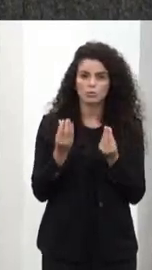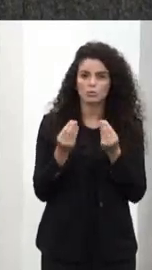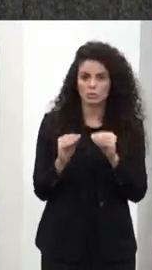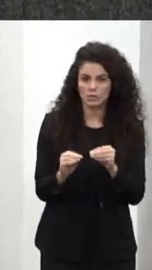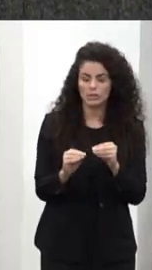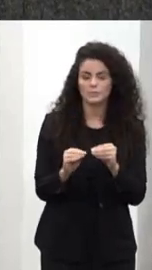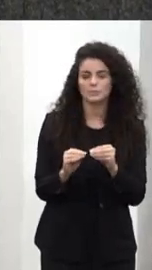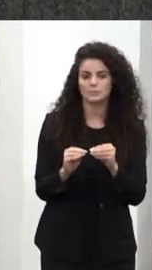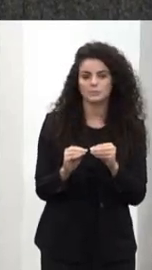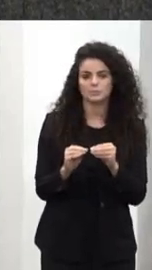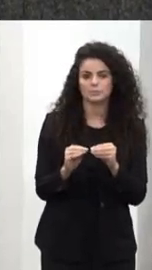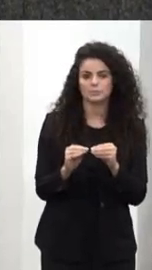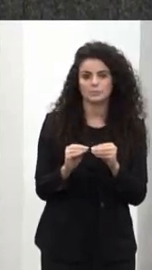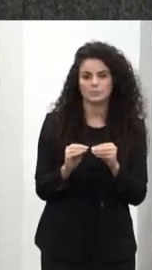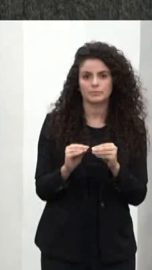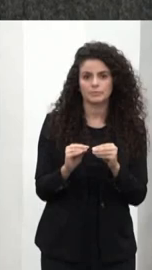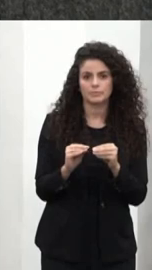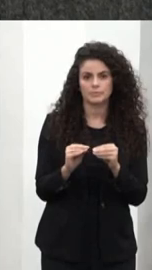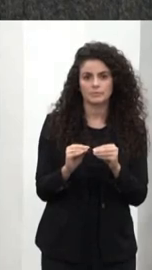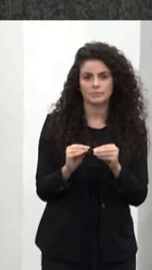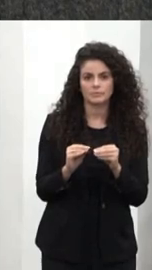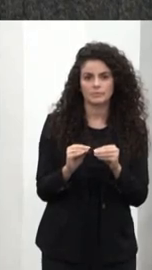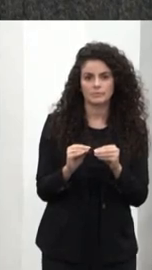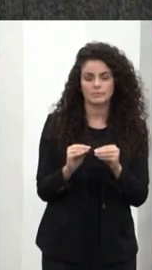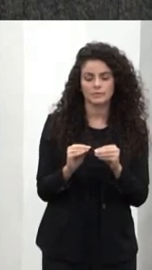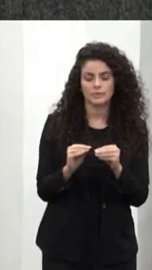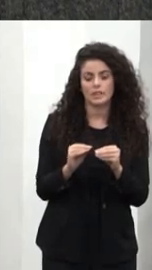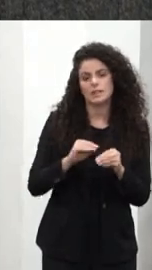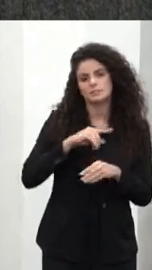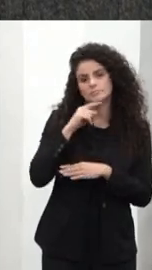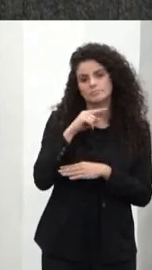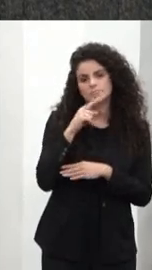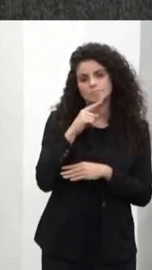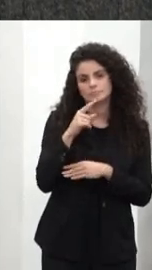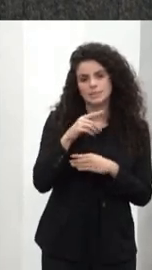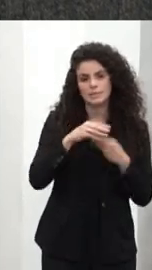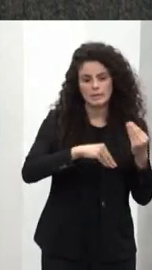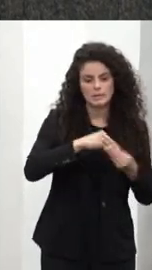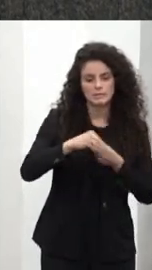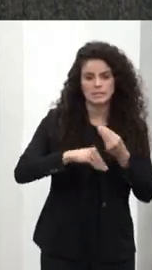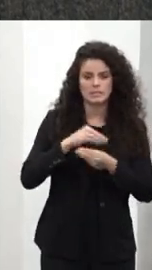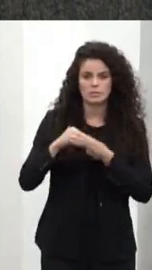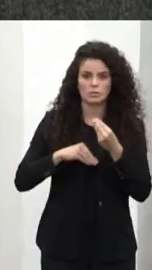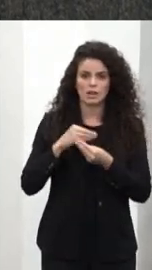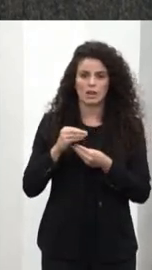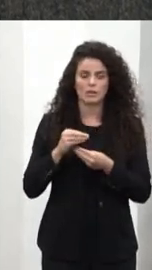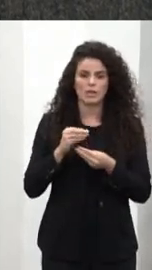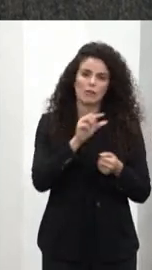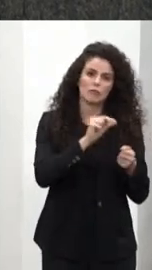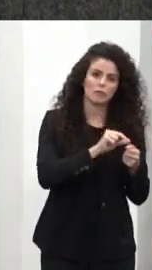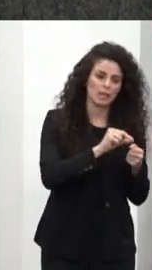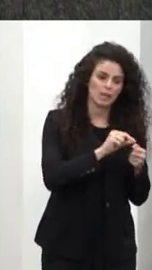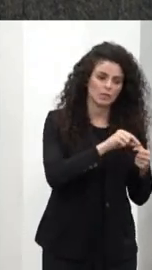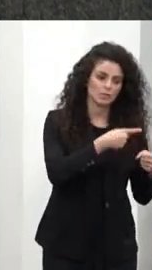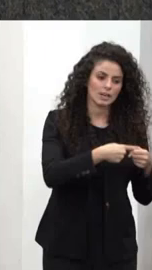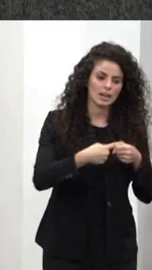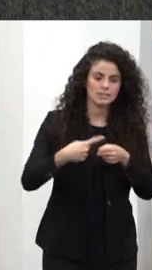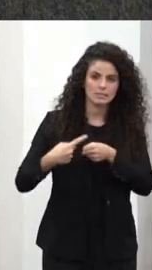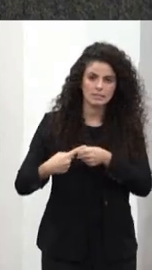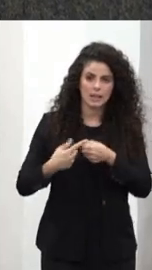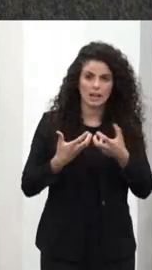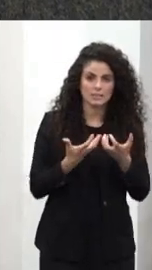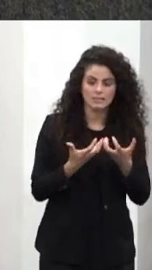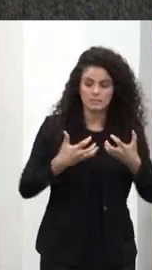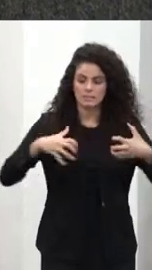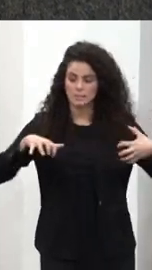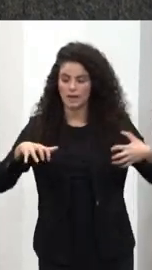e é não é possível misturar isso aquilo que é realizado nos municípios com que é realizado no